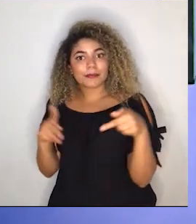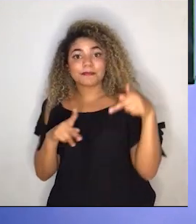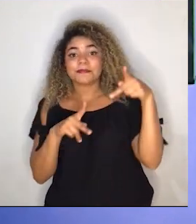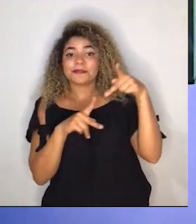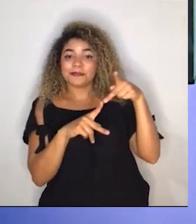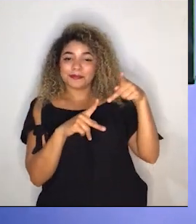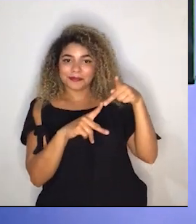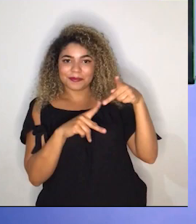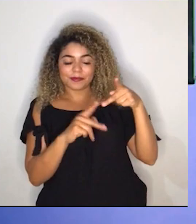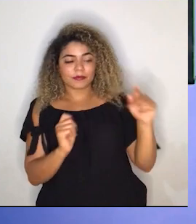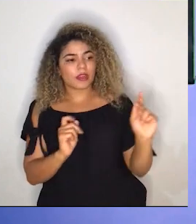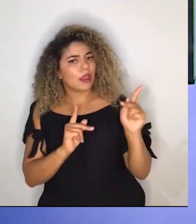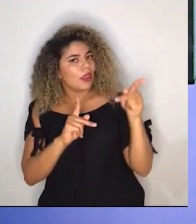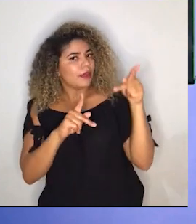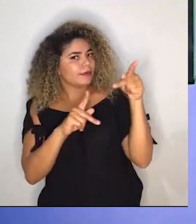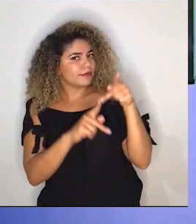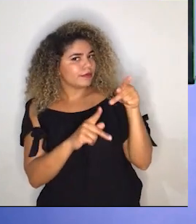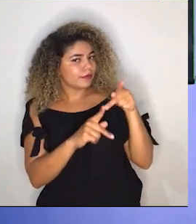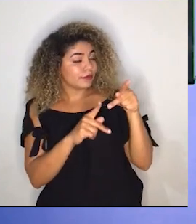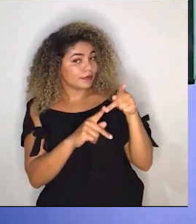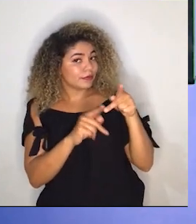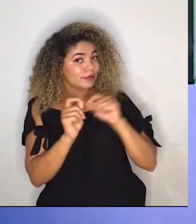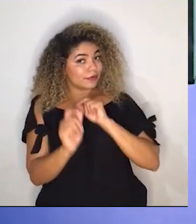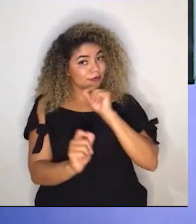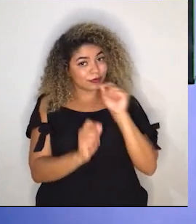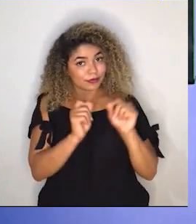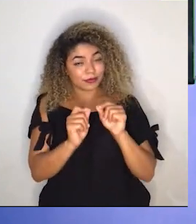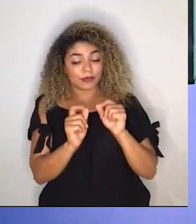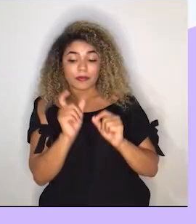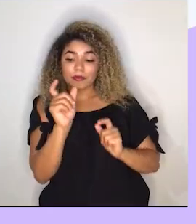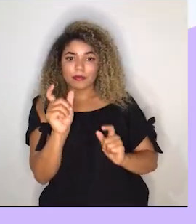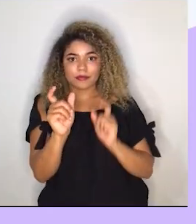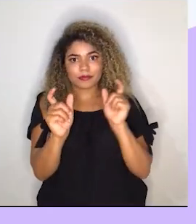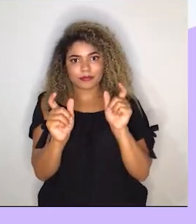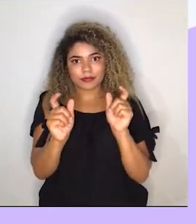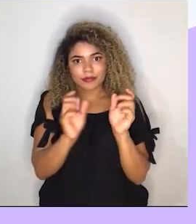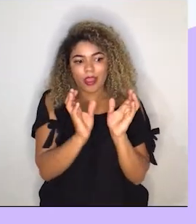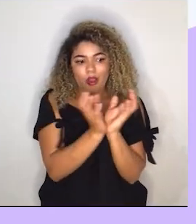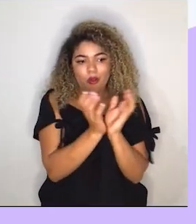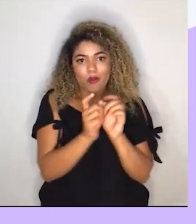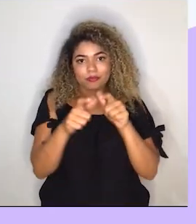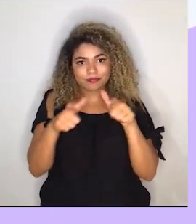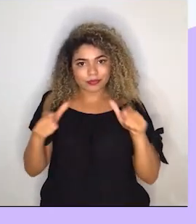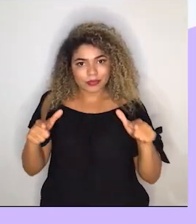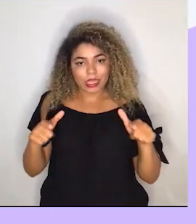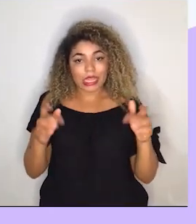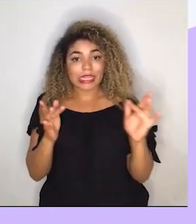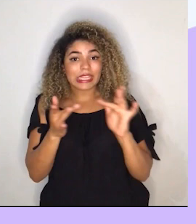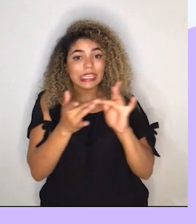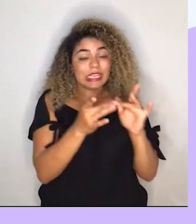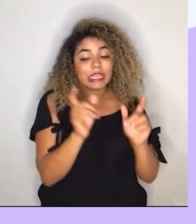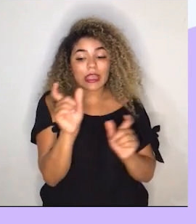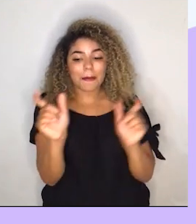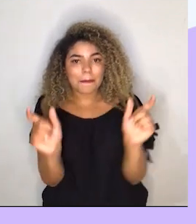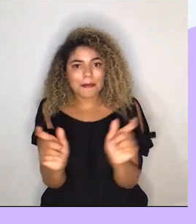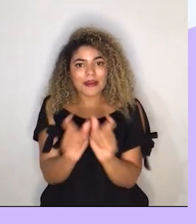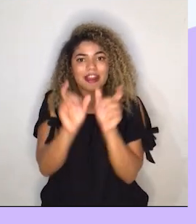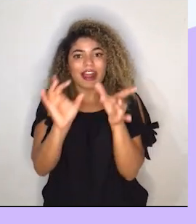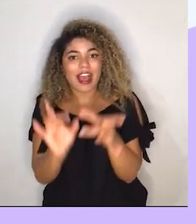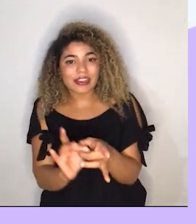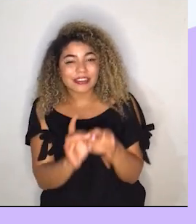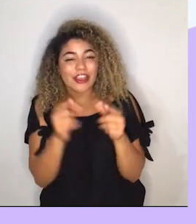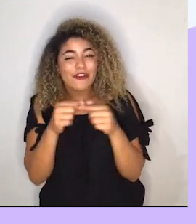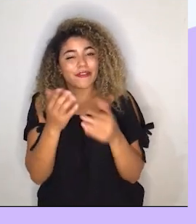chamada preposição. A preposição é a classe gramatical que liga palavras entre si